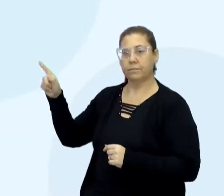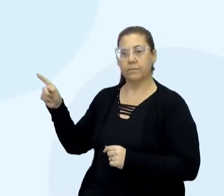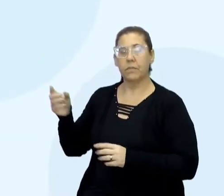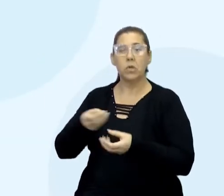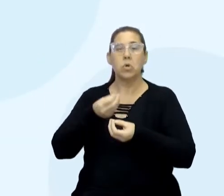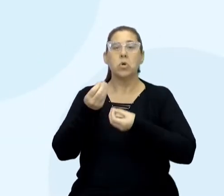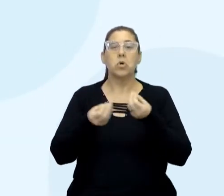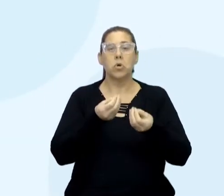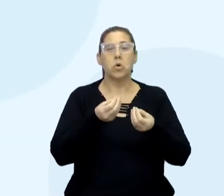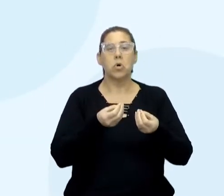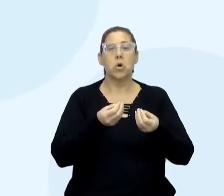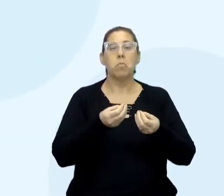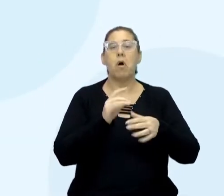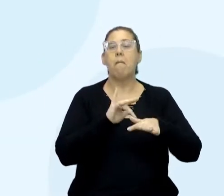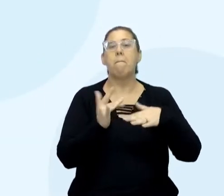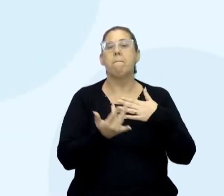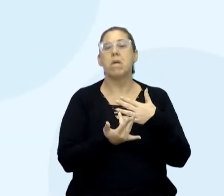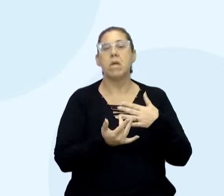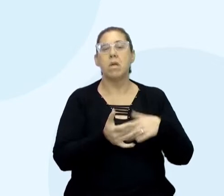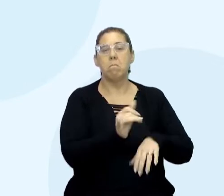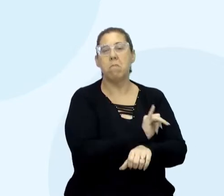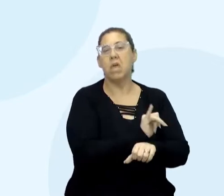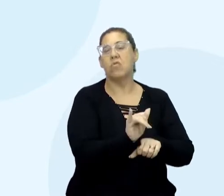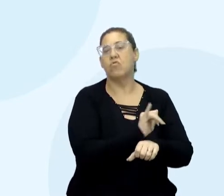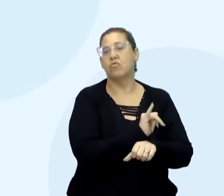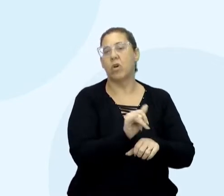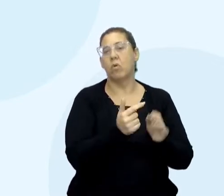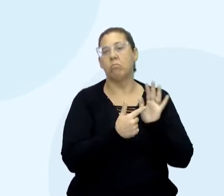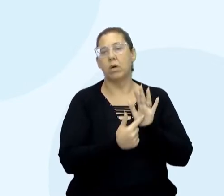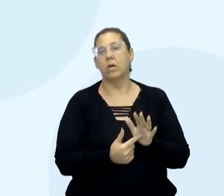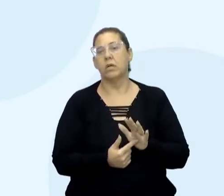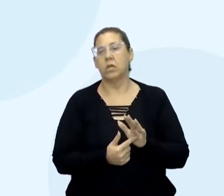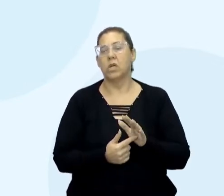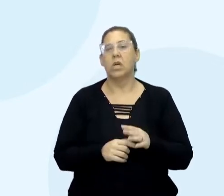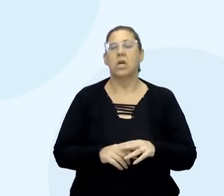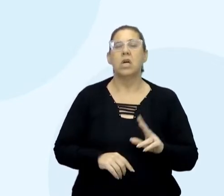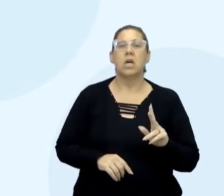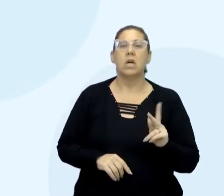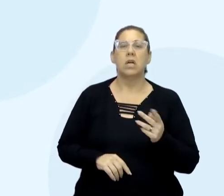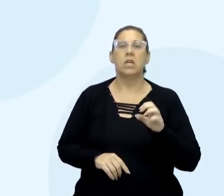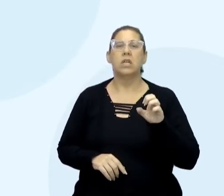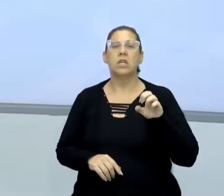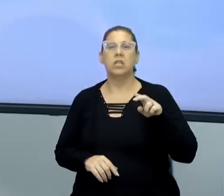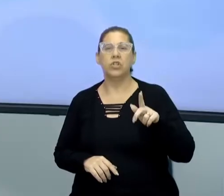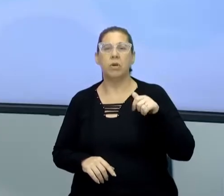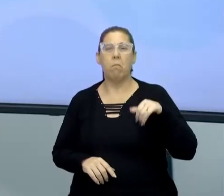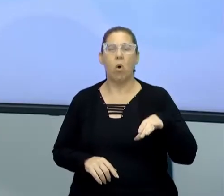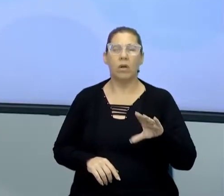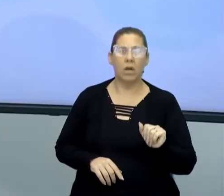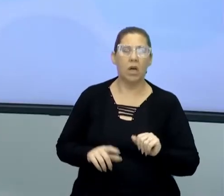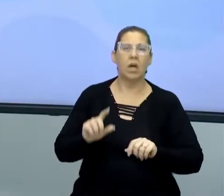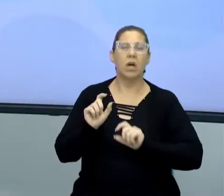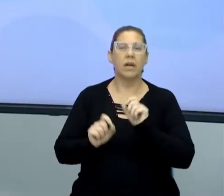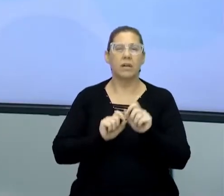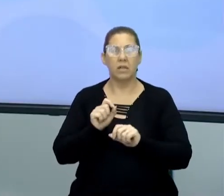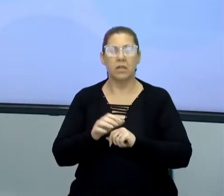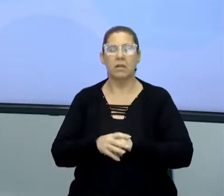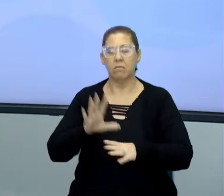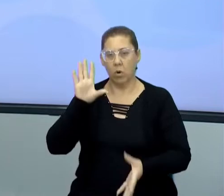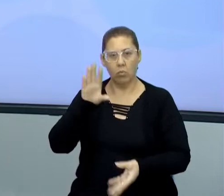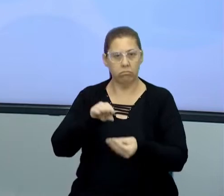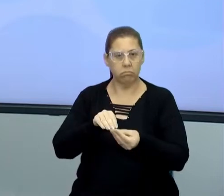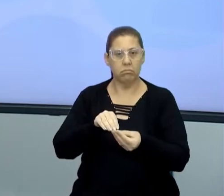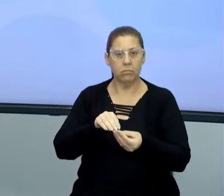mídia hegemônica costuma tratar temas ligados às minorias sem tanta representatividade? Então, na sua opinião, pelo que nós estudamos aqui, como a gente está fazendo um